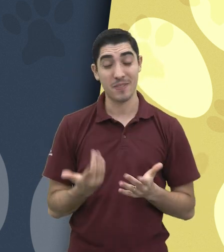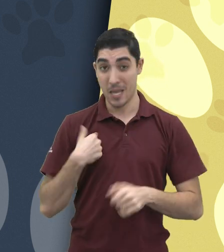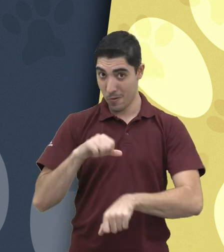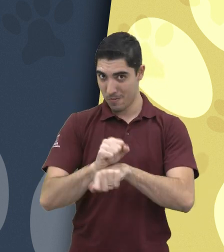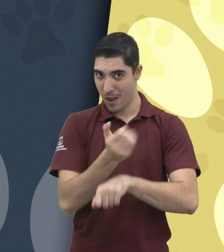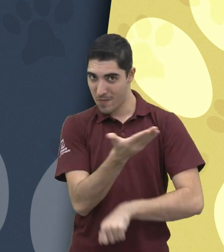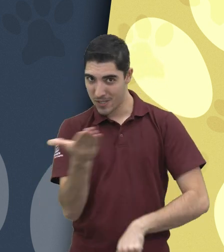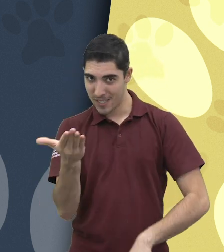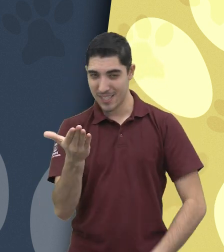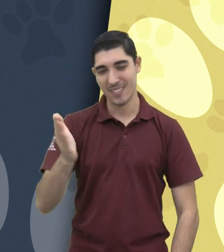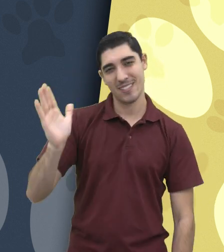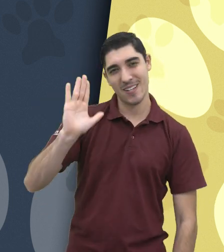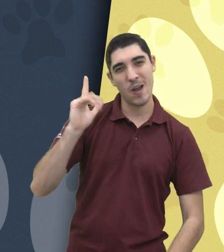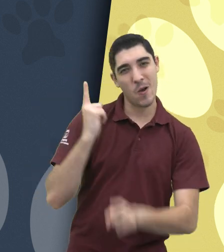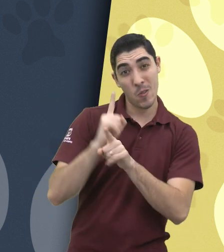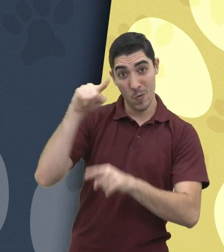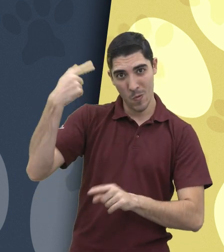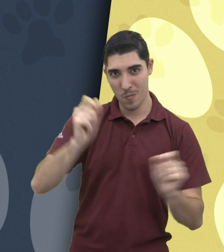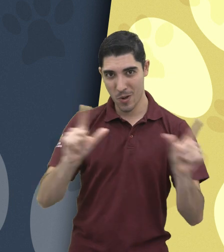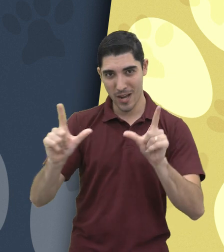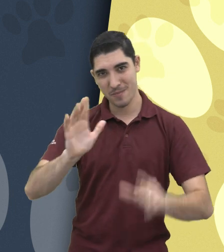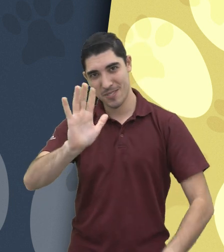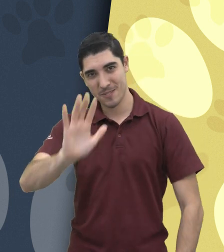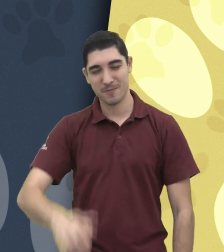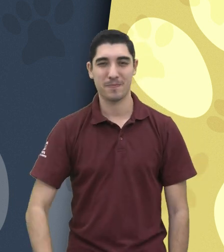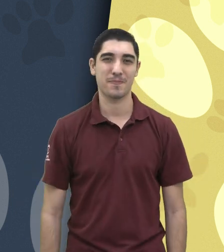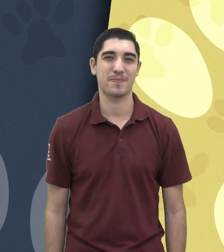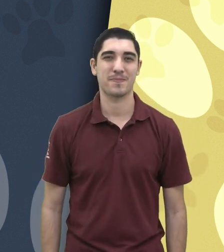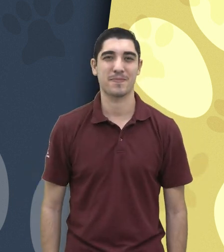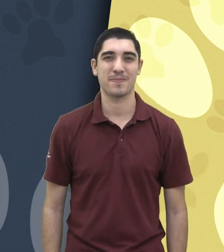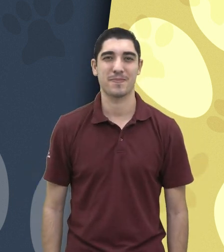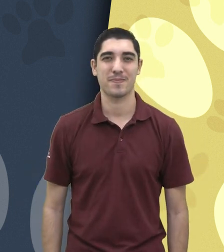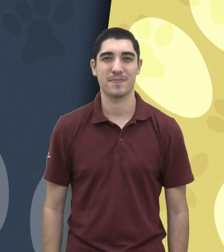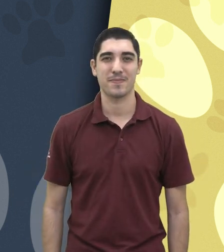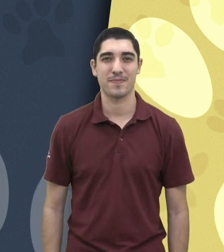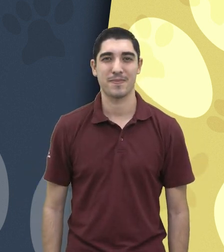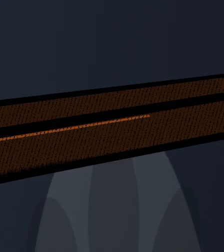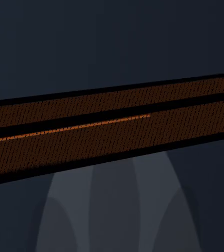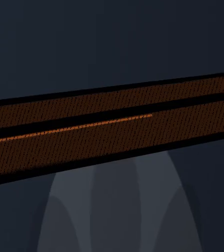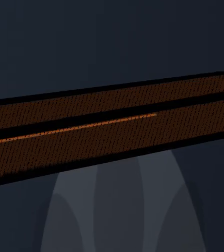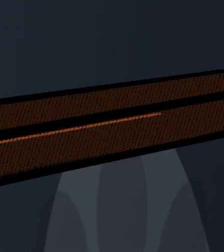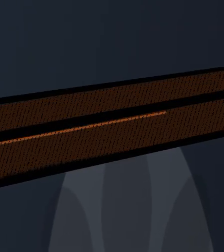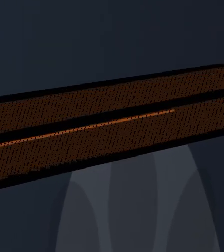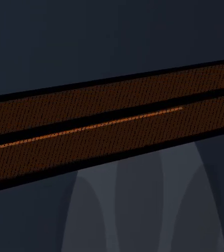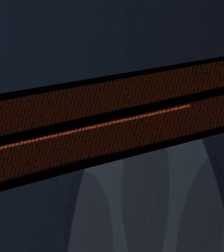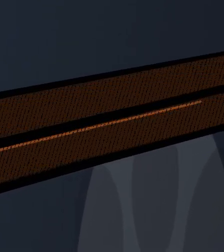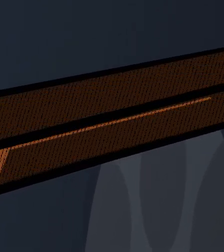aparecendo na tela. Eu tô esperando, hein? Até o próximo Galeria Pet, pessoal. Tchau!